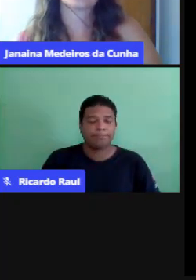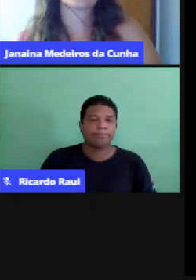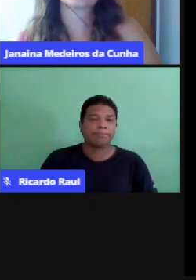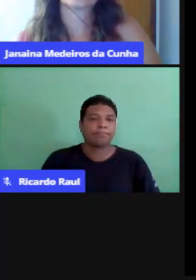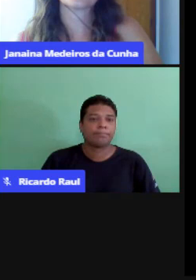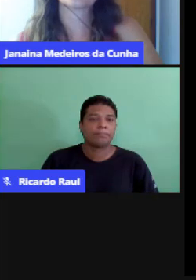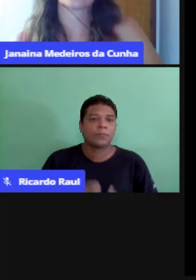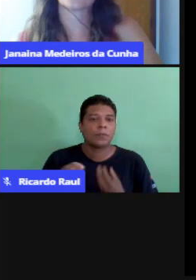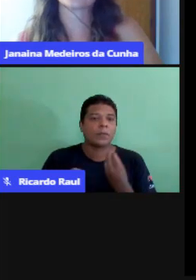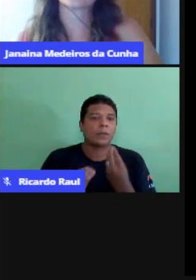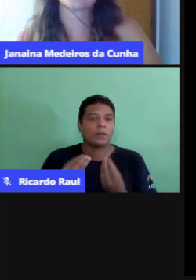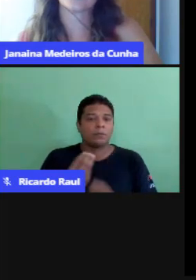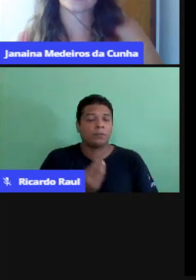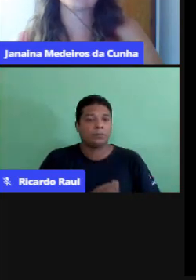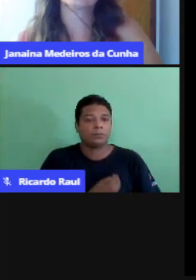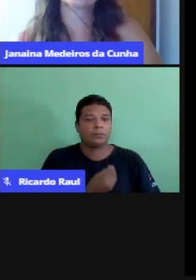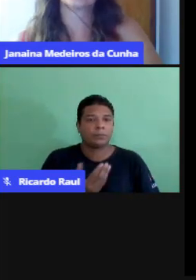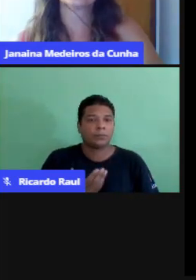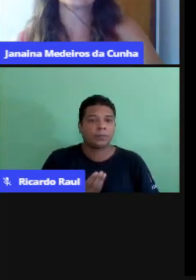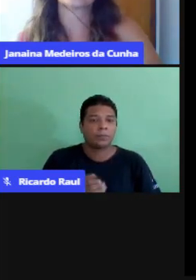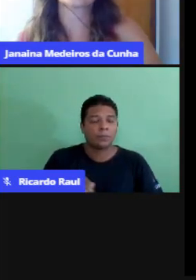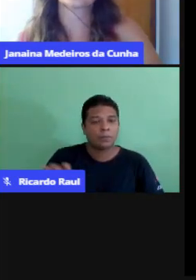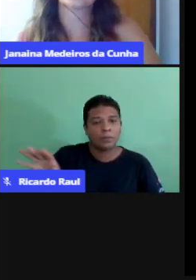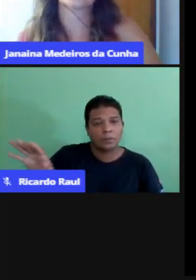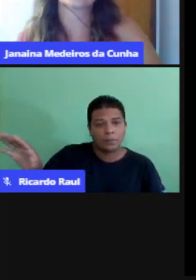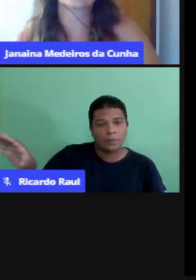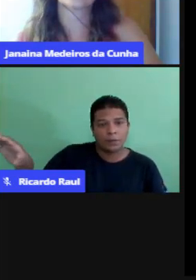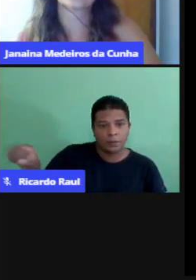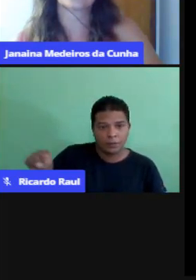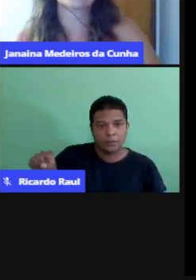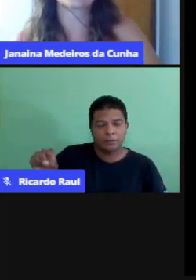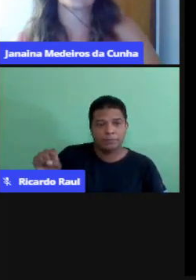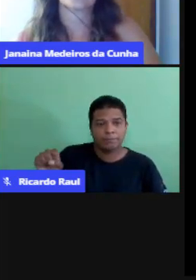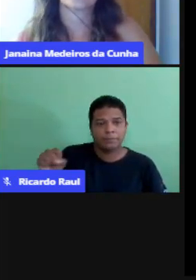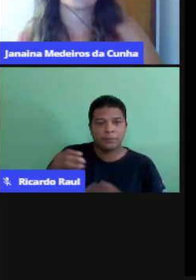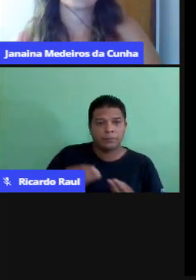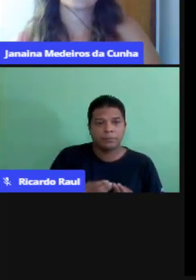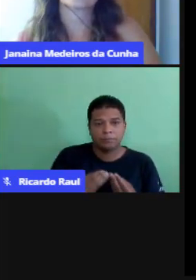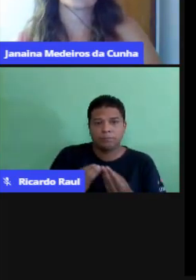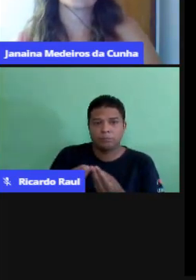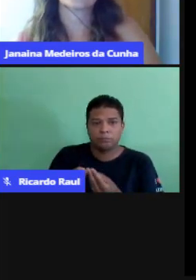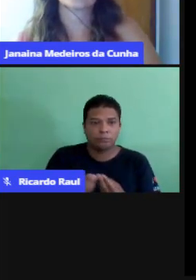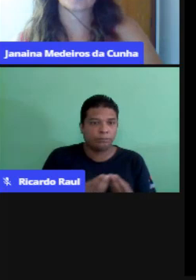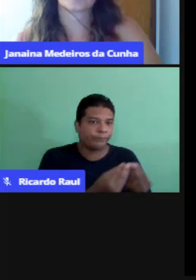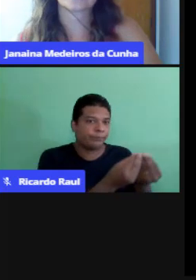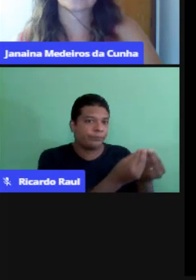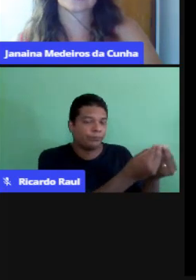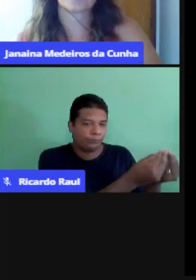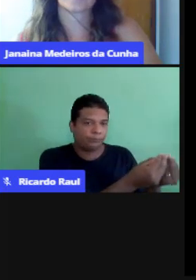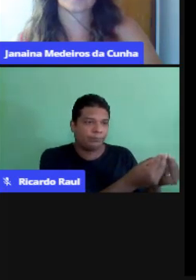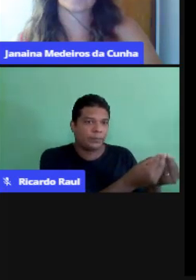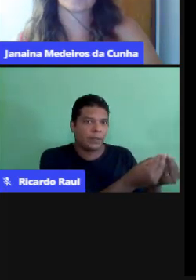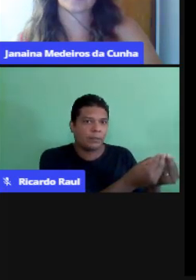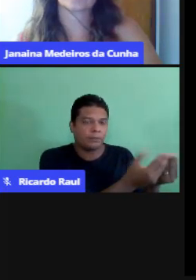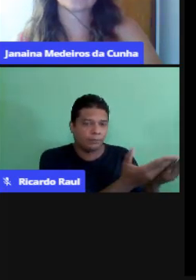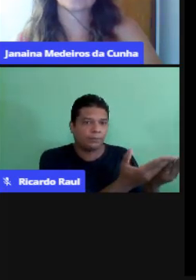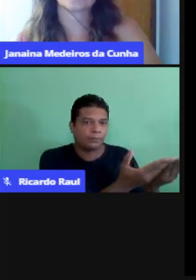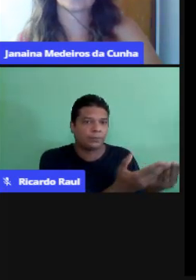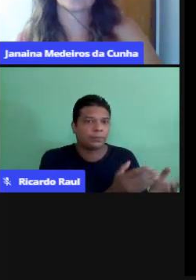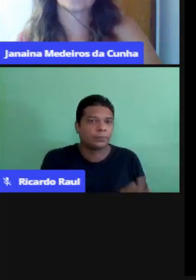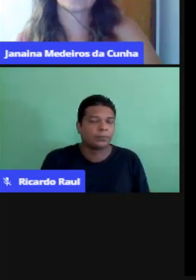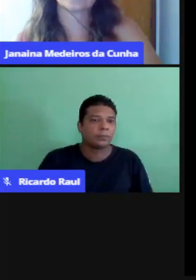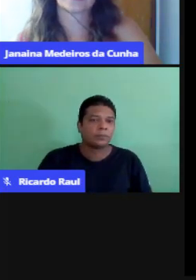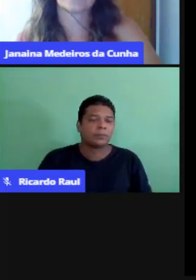como está a participação com a retirada e com a entrega dos cadernos de atividades, das atividades propostas, né, por